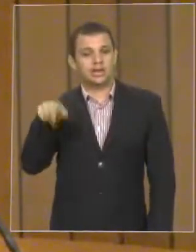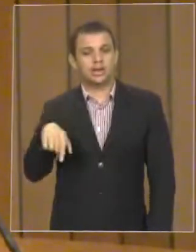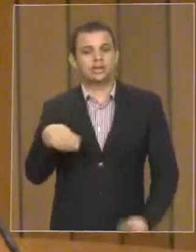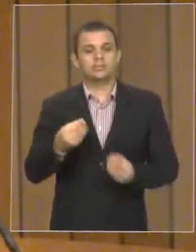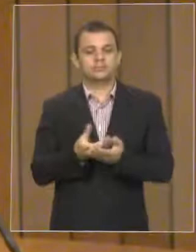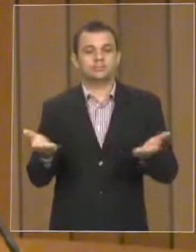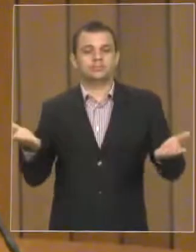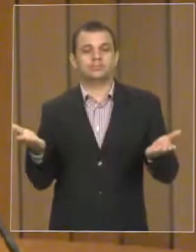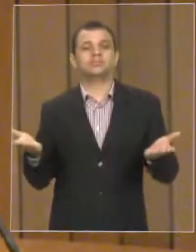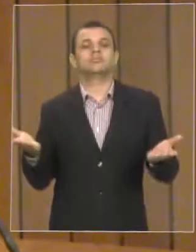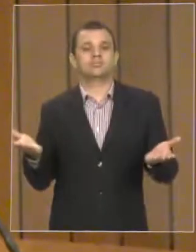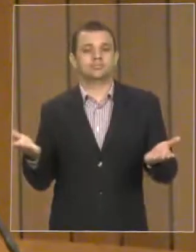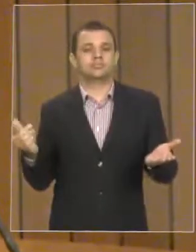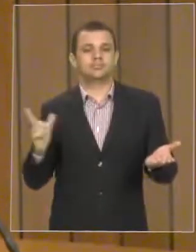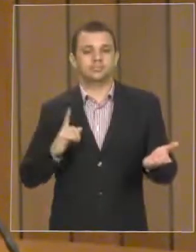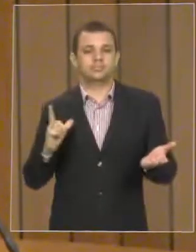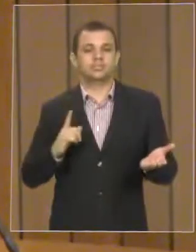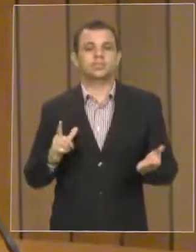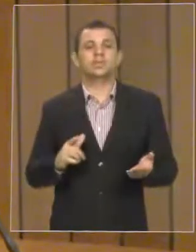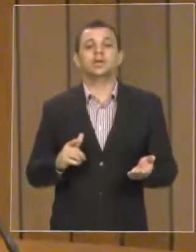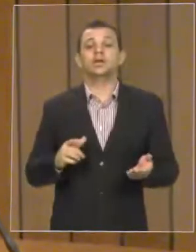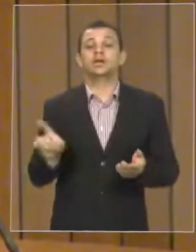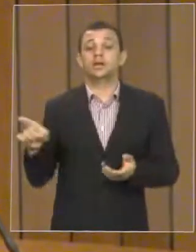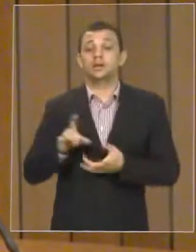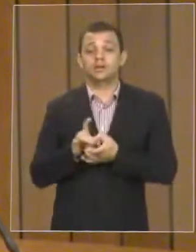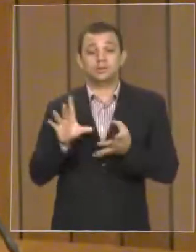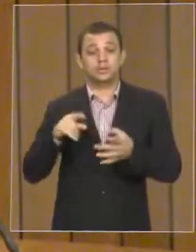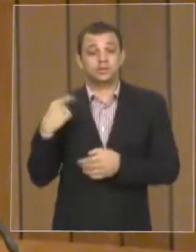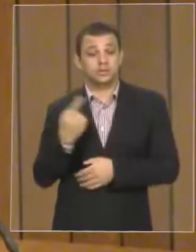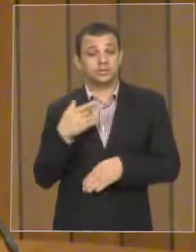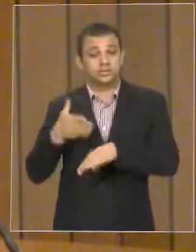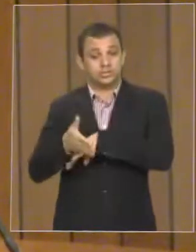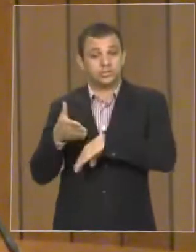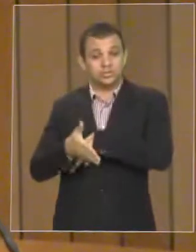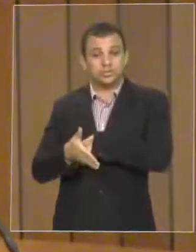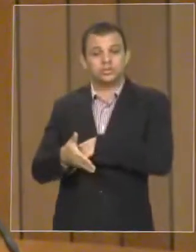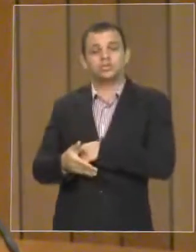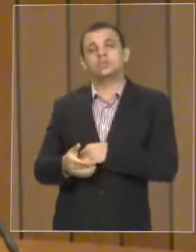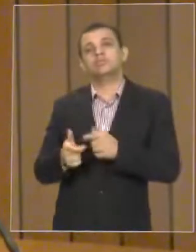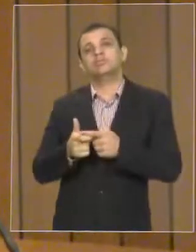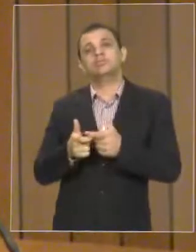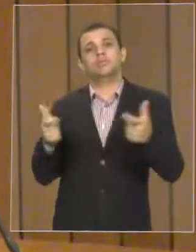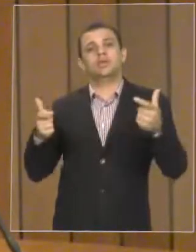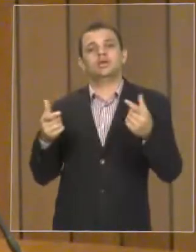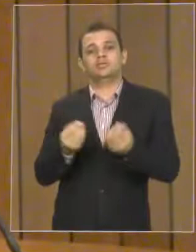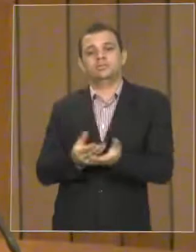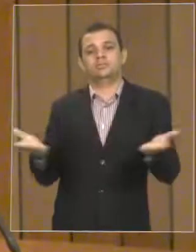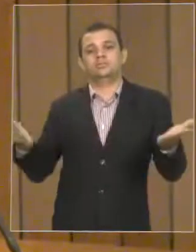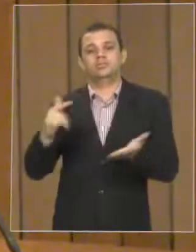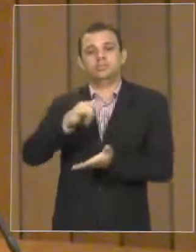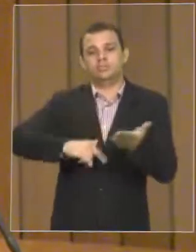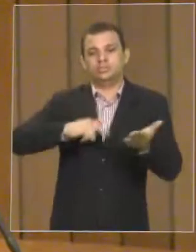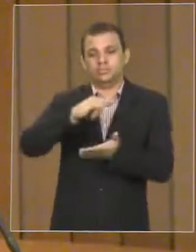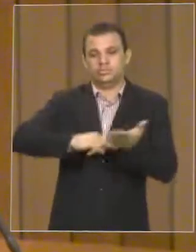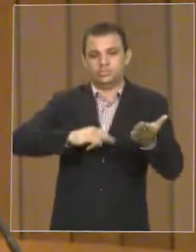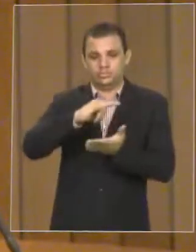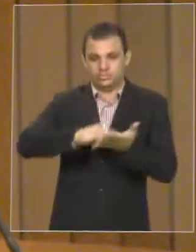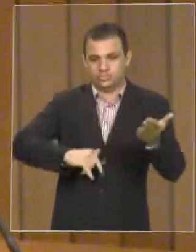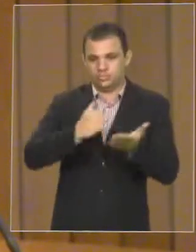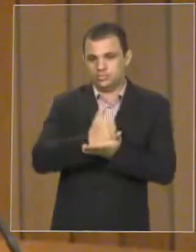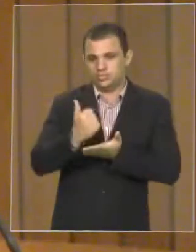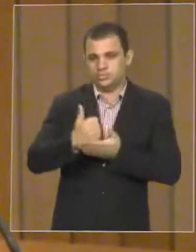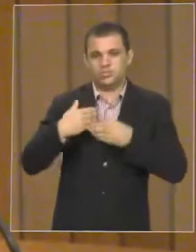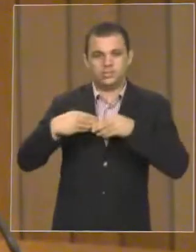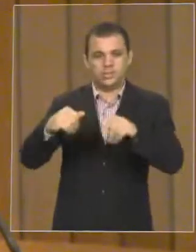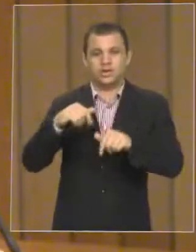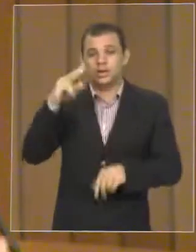iniciativa, permitiu que nós participássemos da maior entrega de títulos da história do Maranhão. Mais